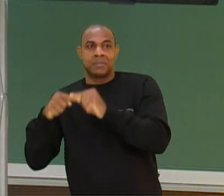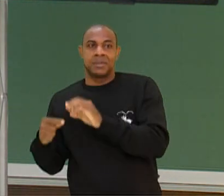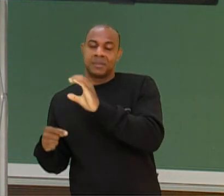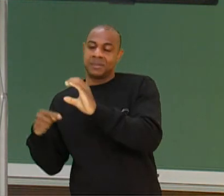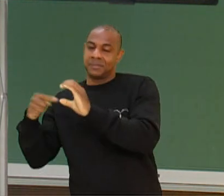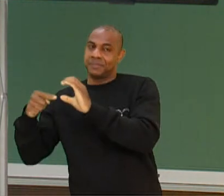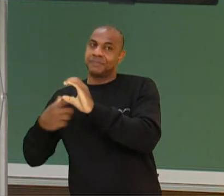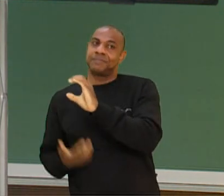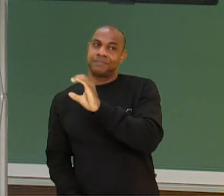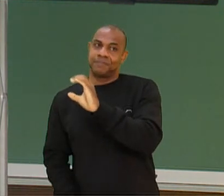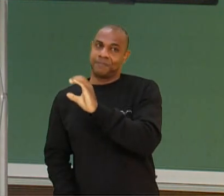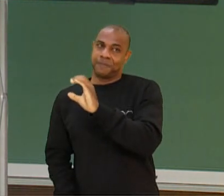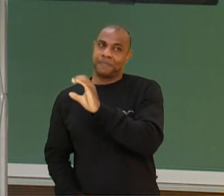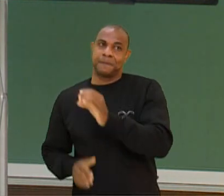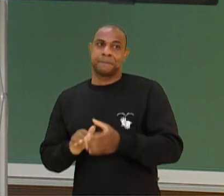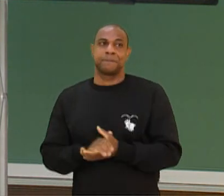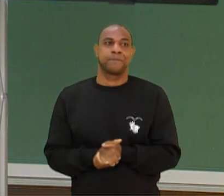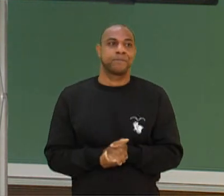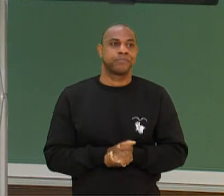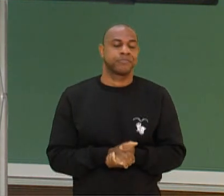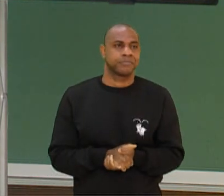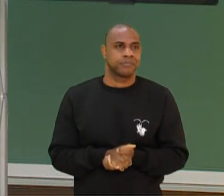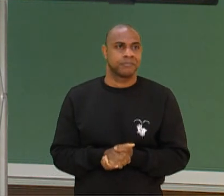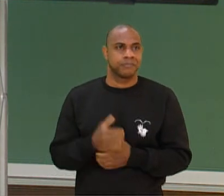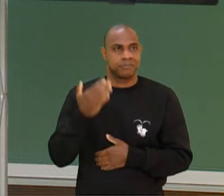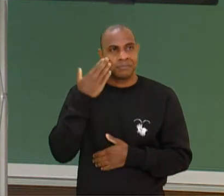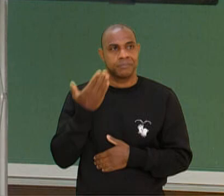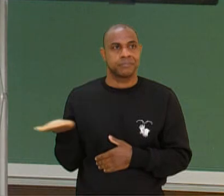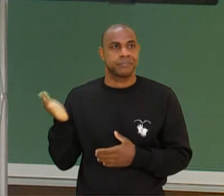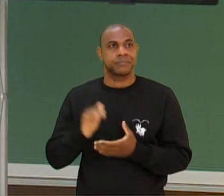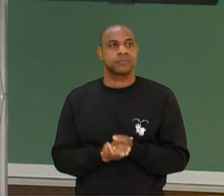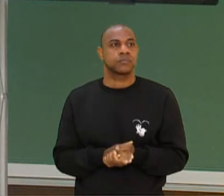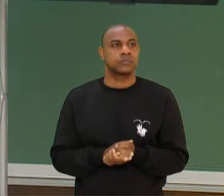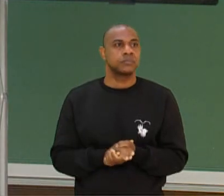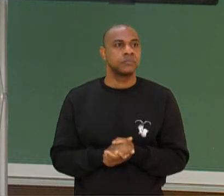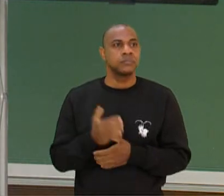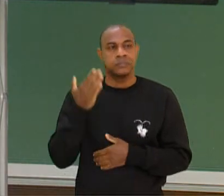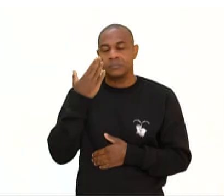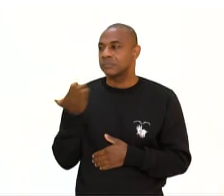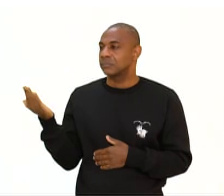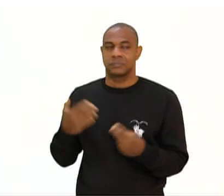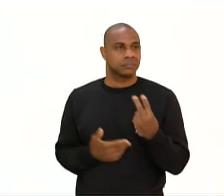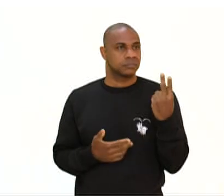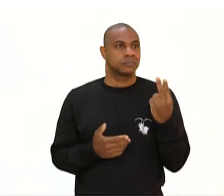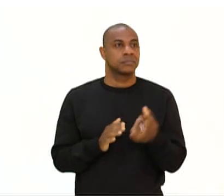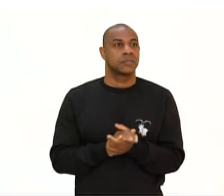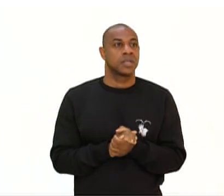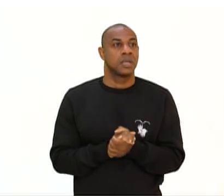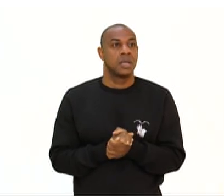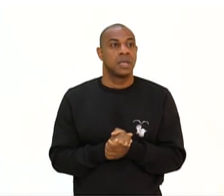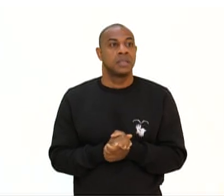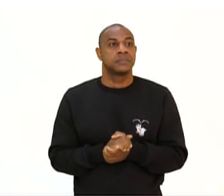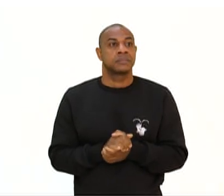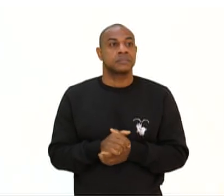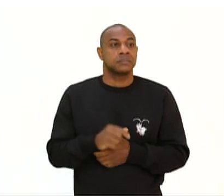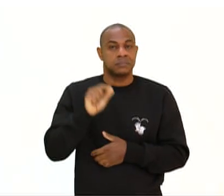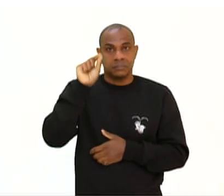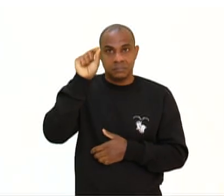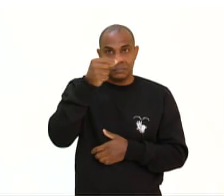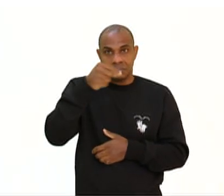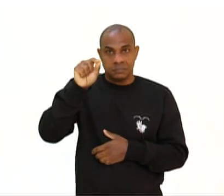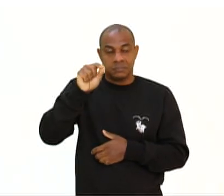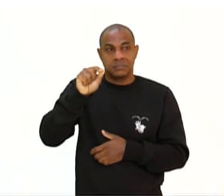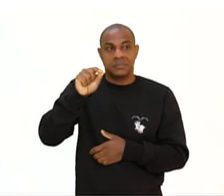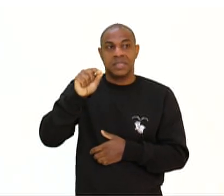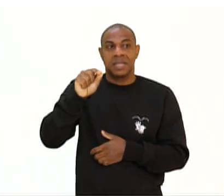Tá dando ênfase ao much, ok? Que mais? Aqui na 2, assinale as alternativas corretas. It